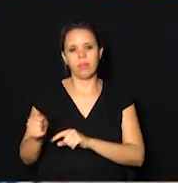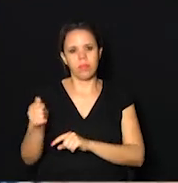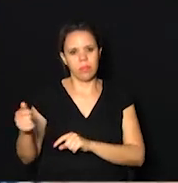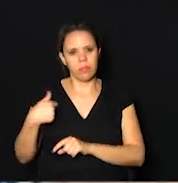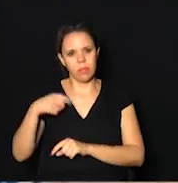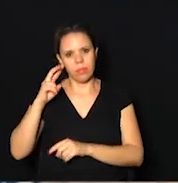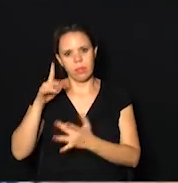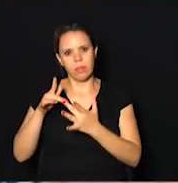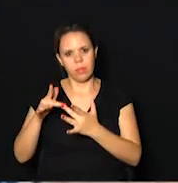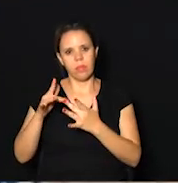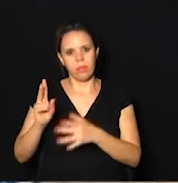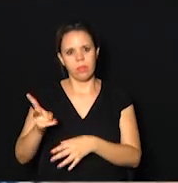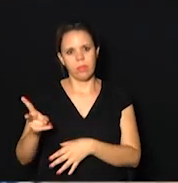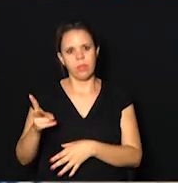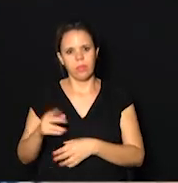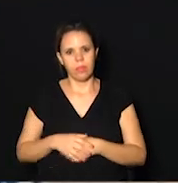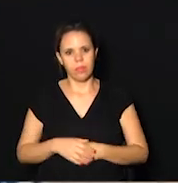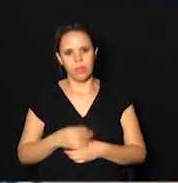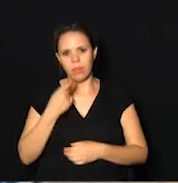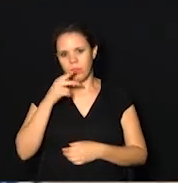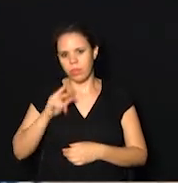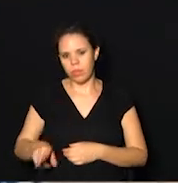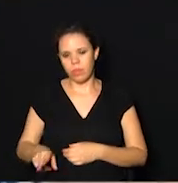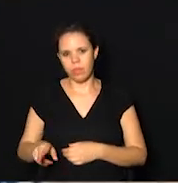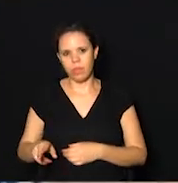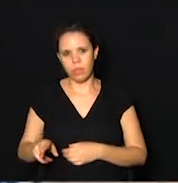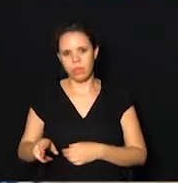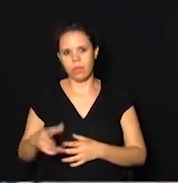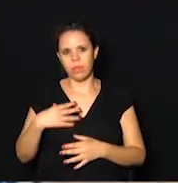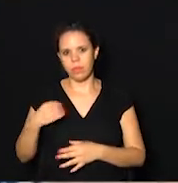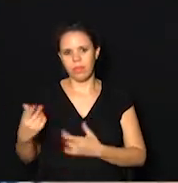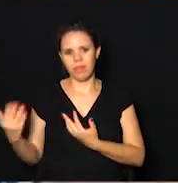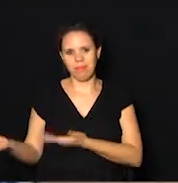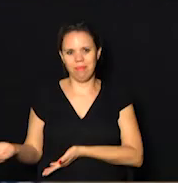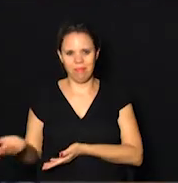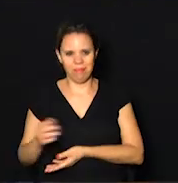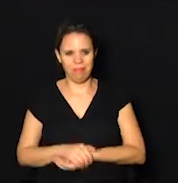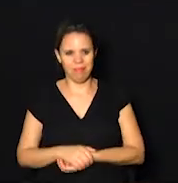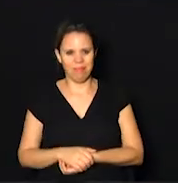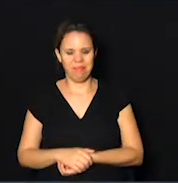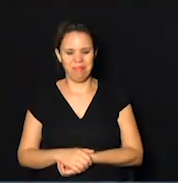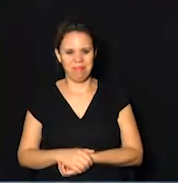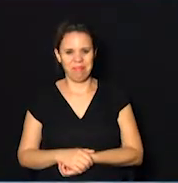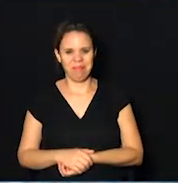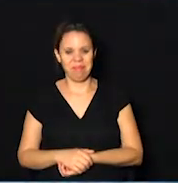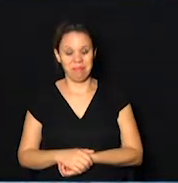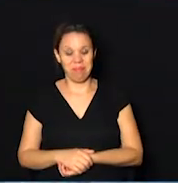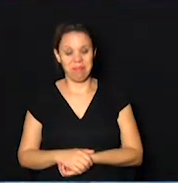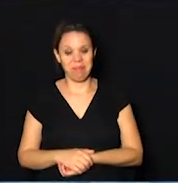que eu vejo assim como real meu nome de frita irmão leva ela fica até mais a nossa